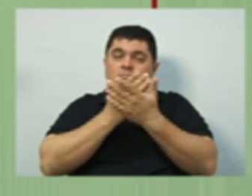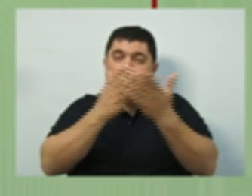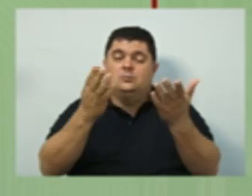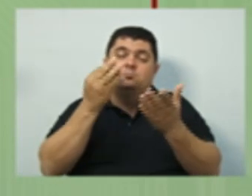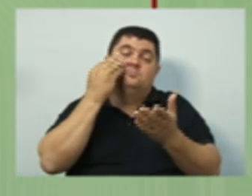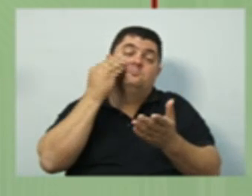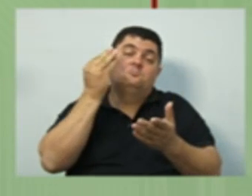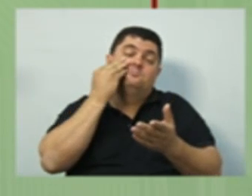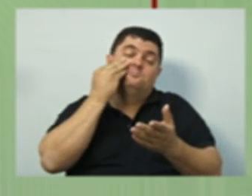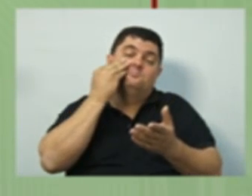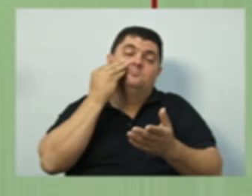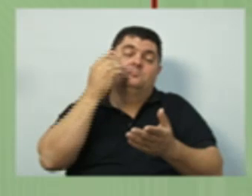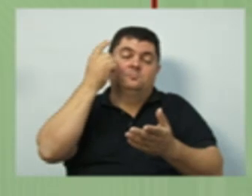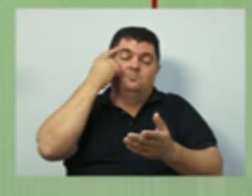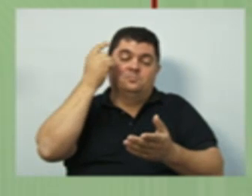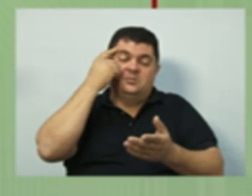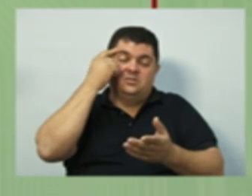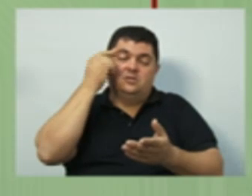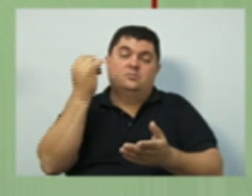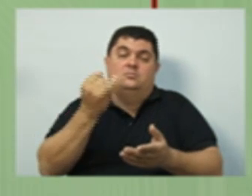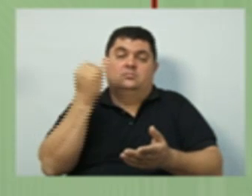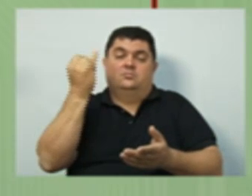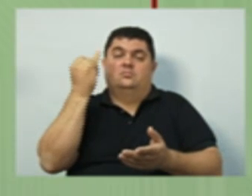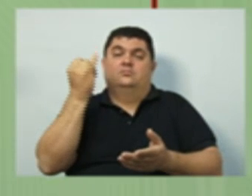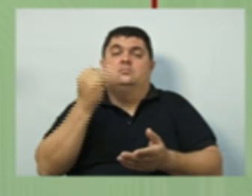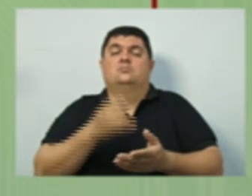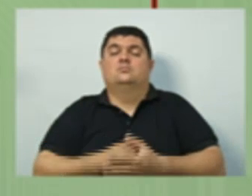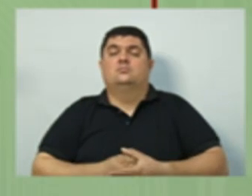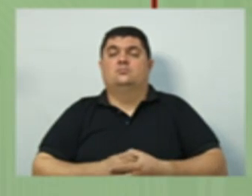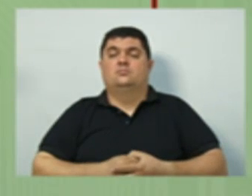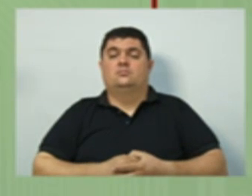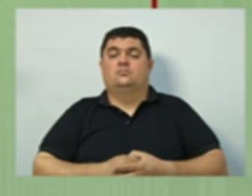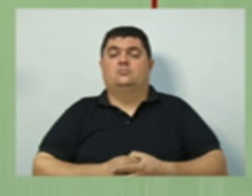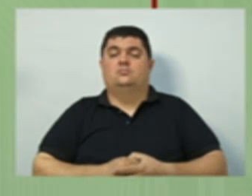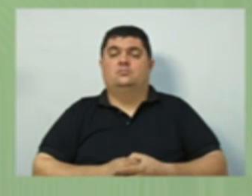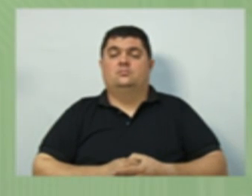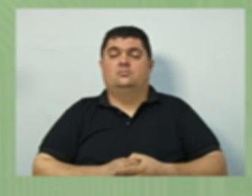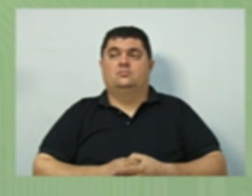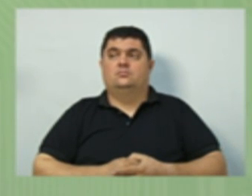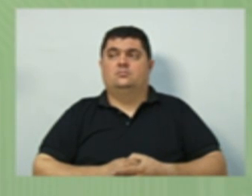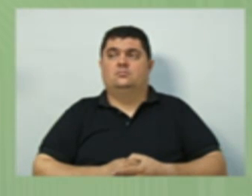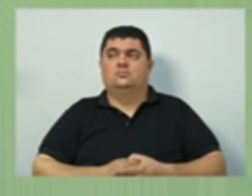para todos aqueles que pensaram e ousaram agir por conta própria.